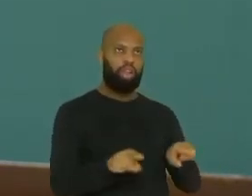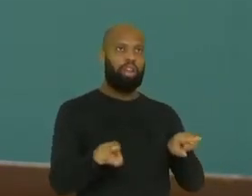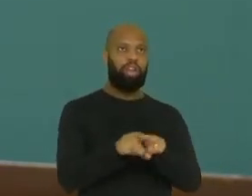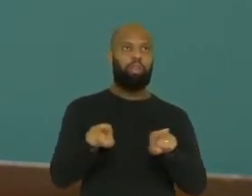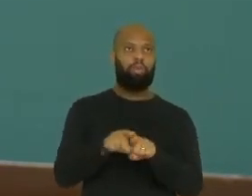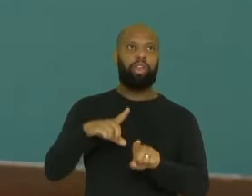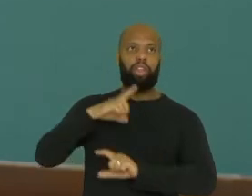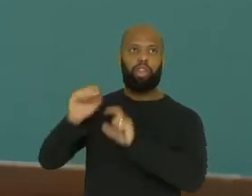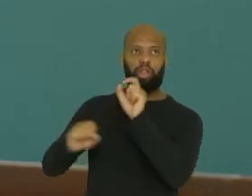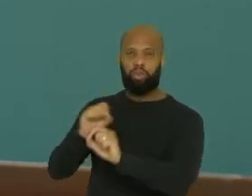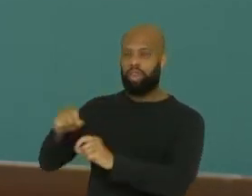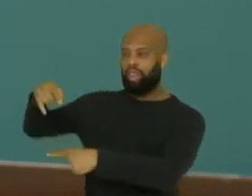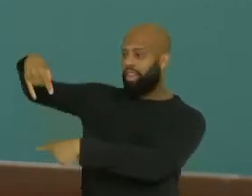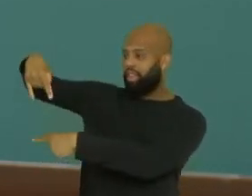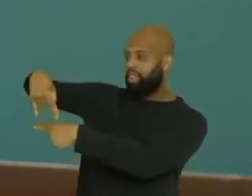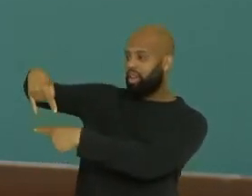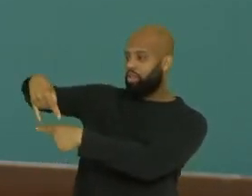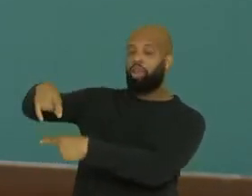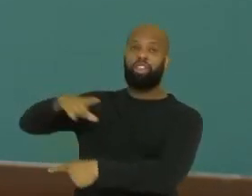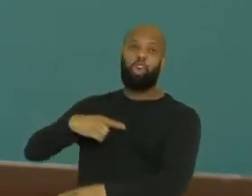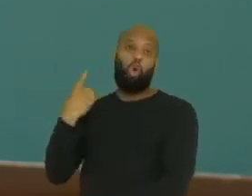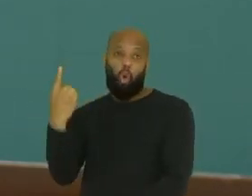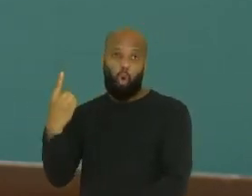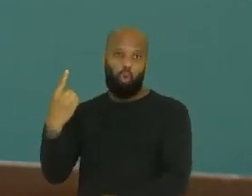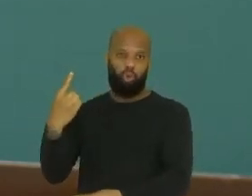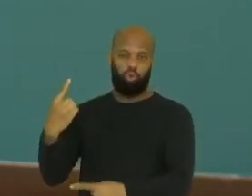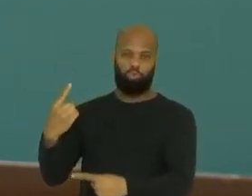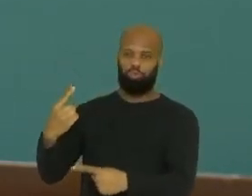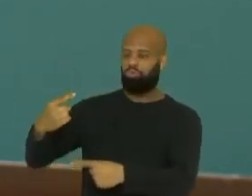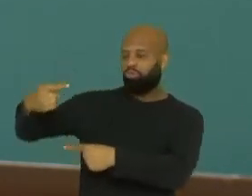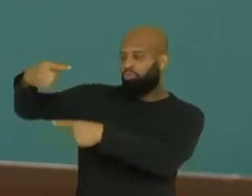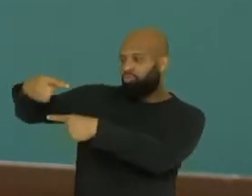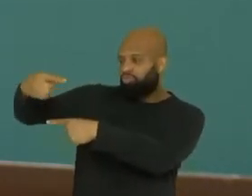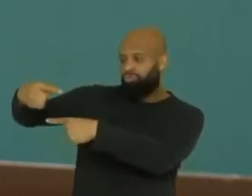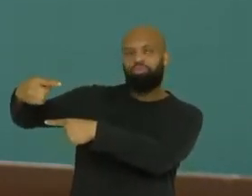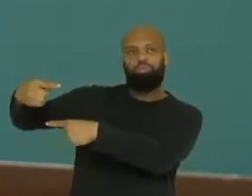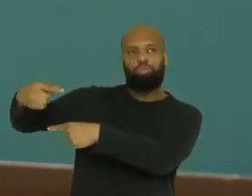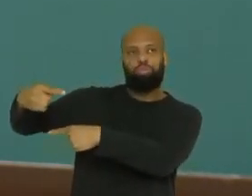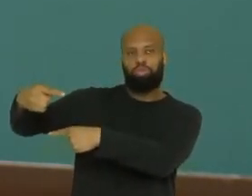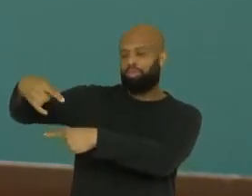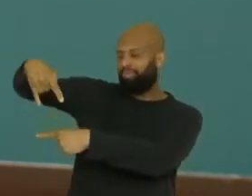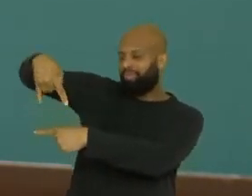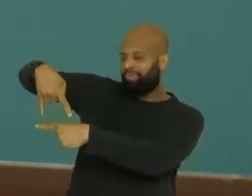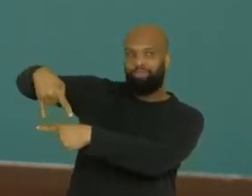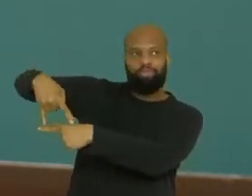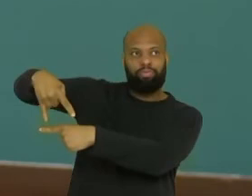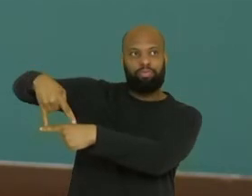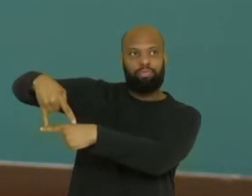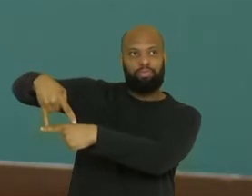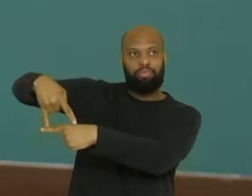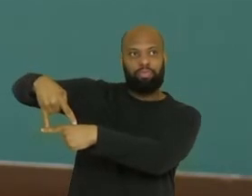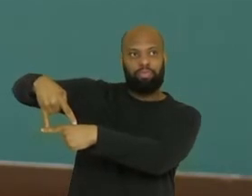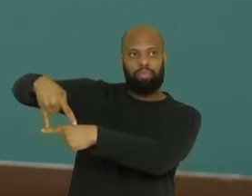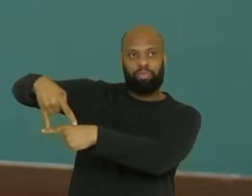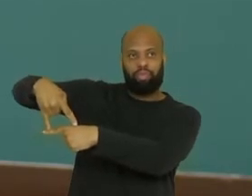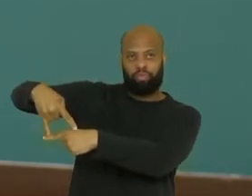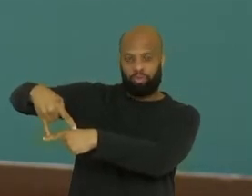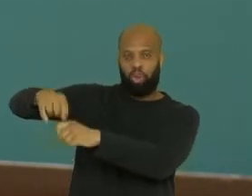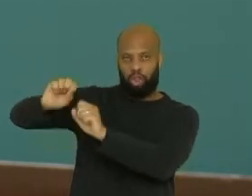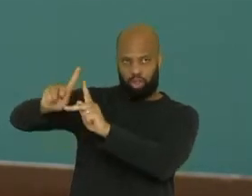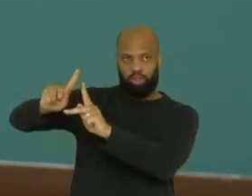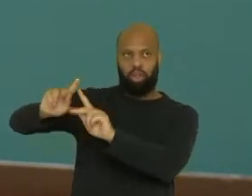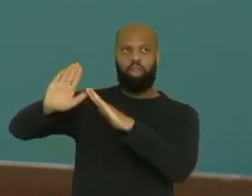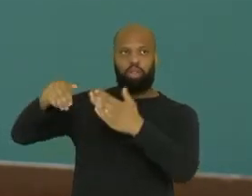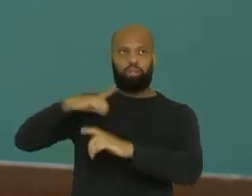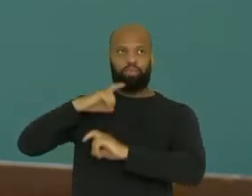e nós temos o trapézio com um par de lados Paralelos que nesse caso é o trapézio acho que eu li errado aqui o quadrado né